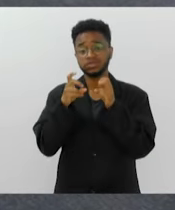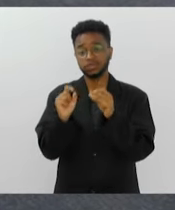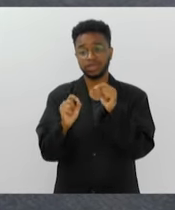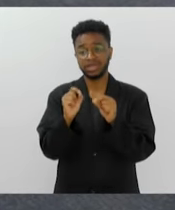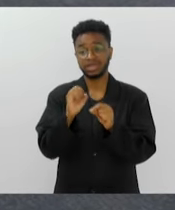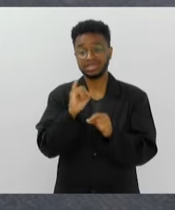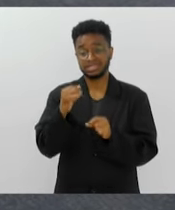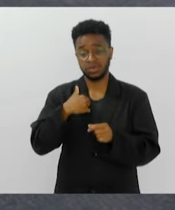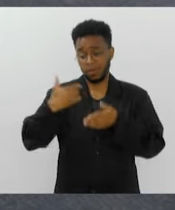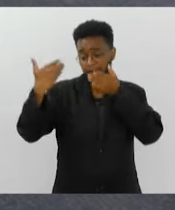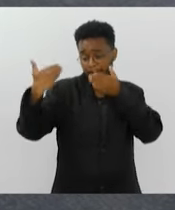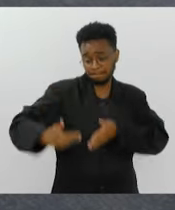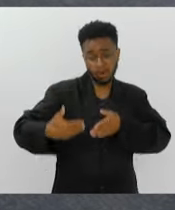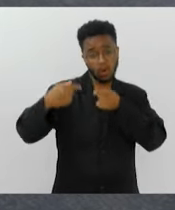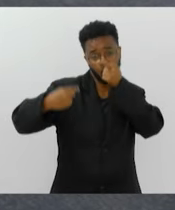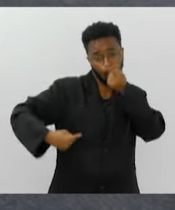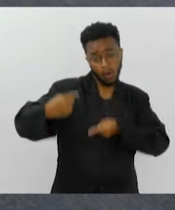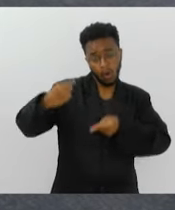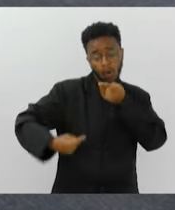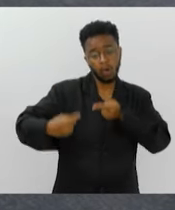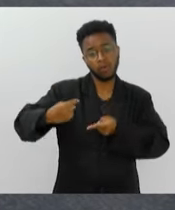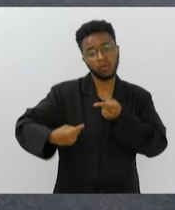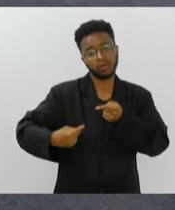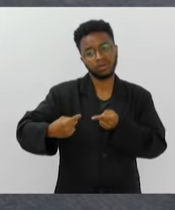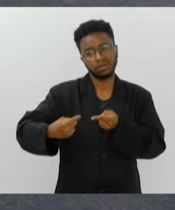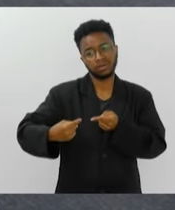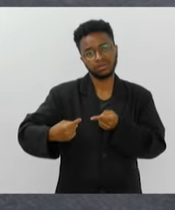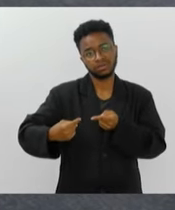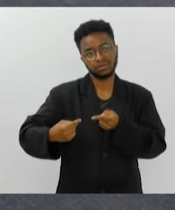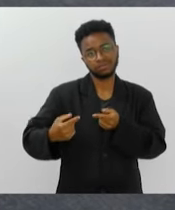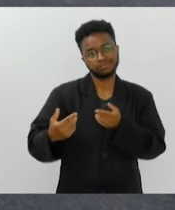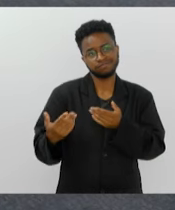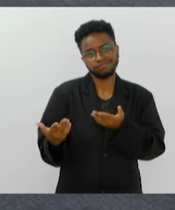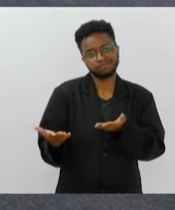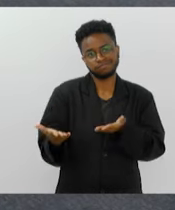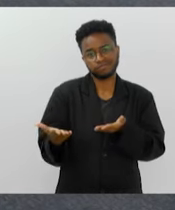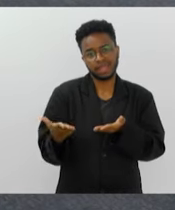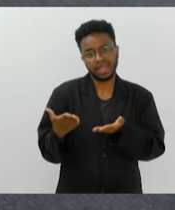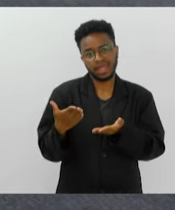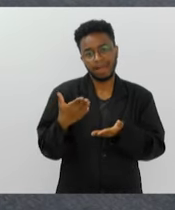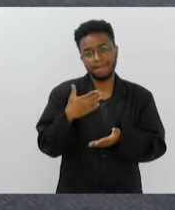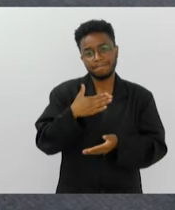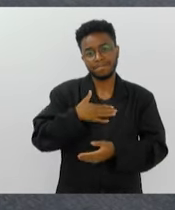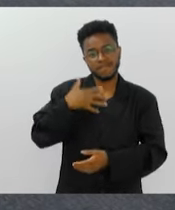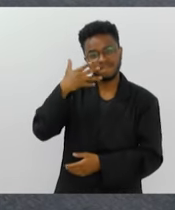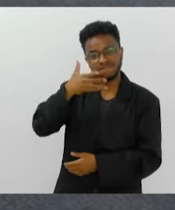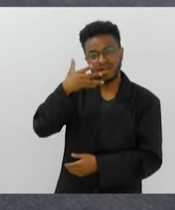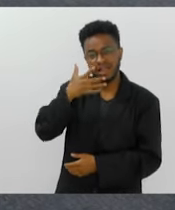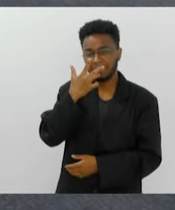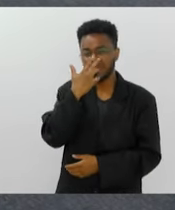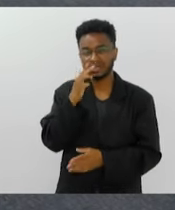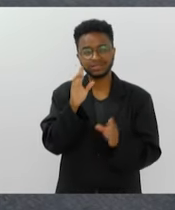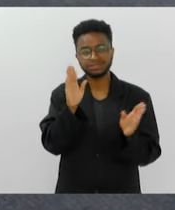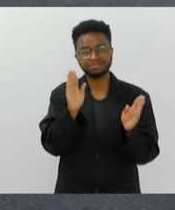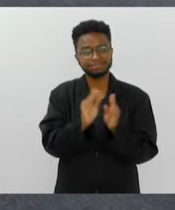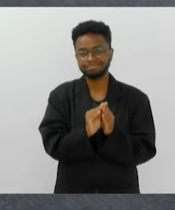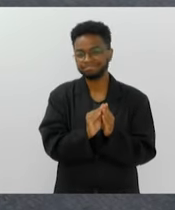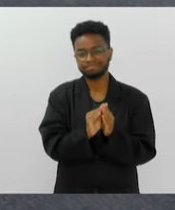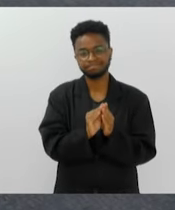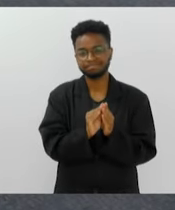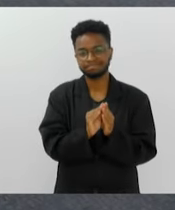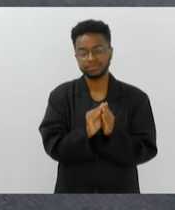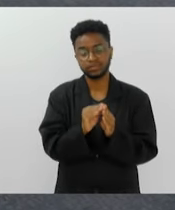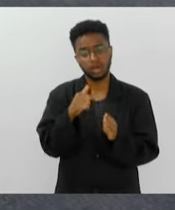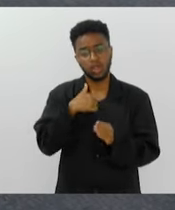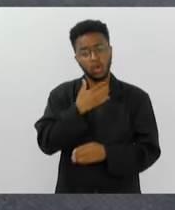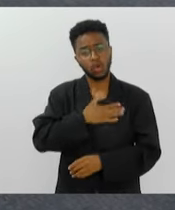para embate com essa criatura até a a a minha fala ela fica um pouco reduzida eu gosto